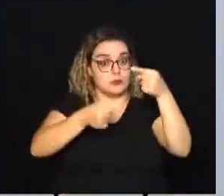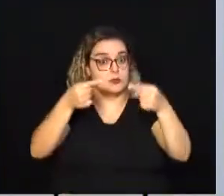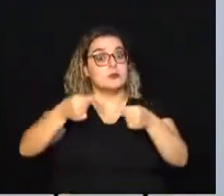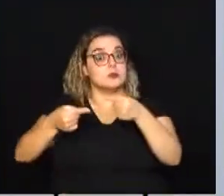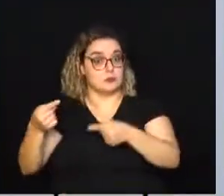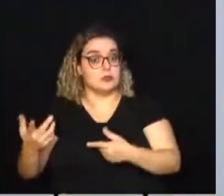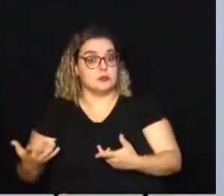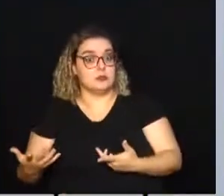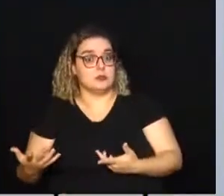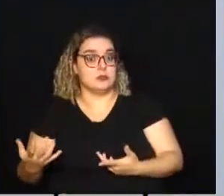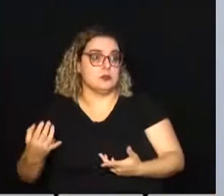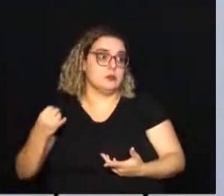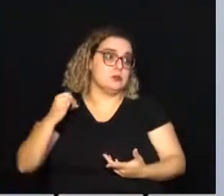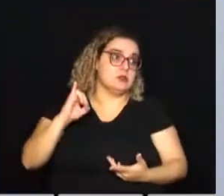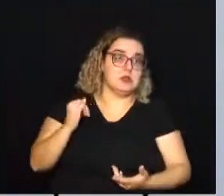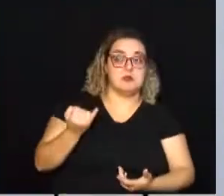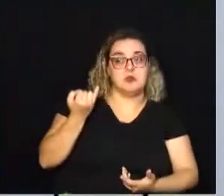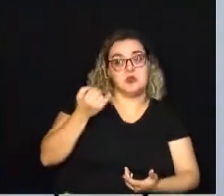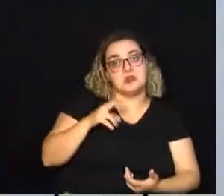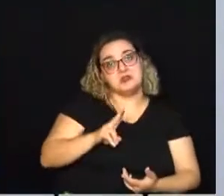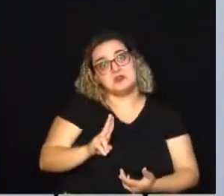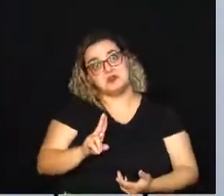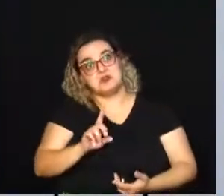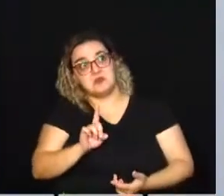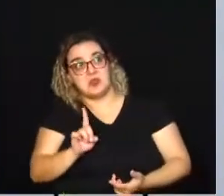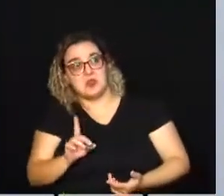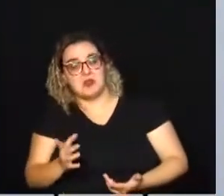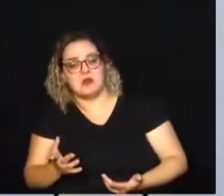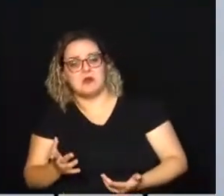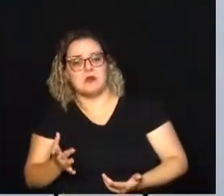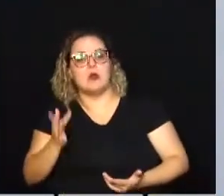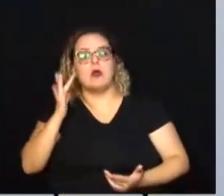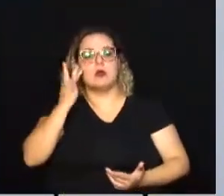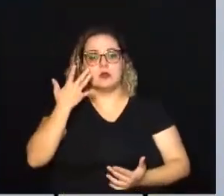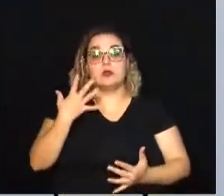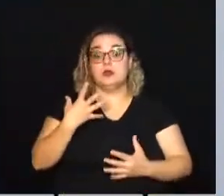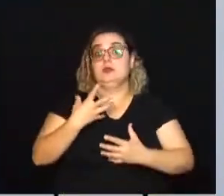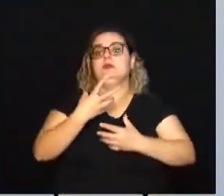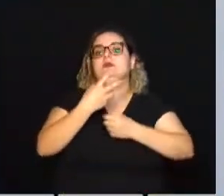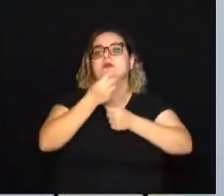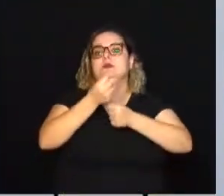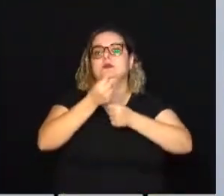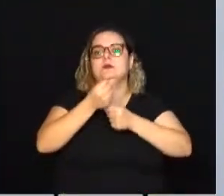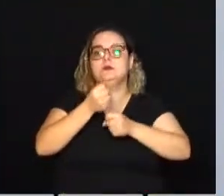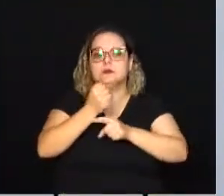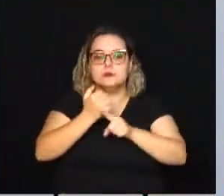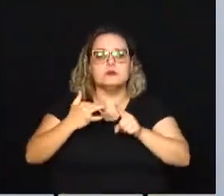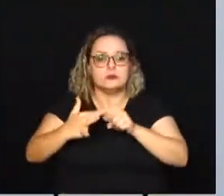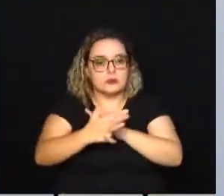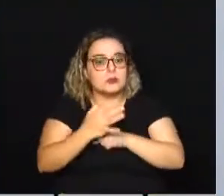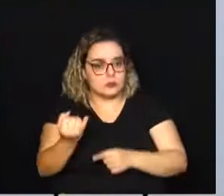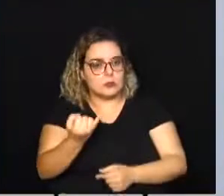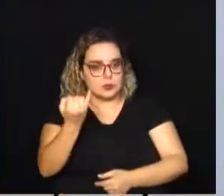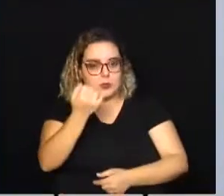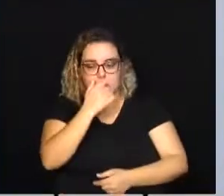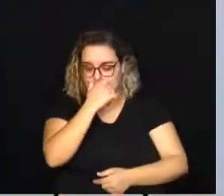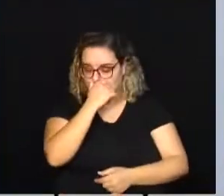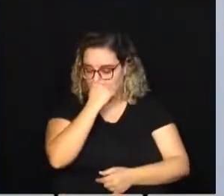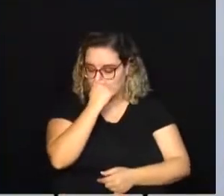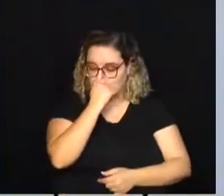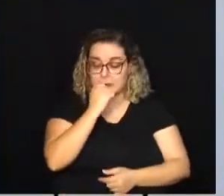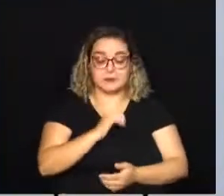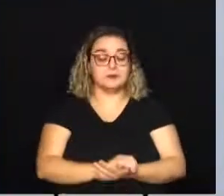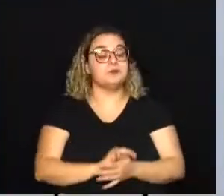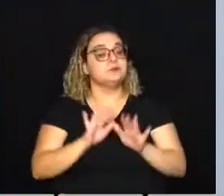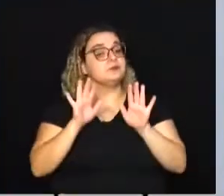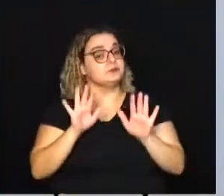isso era imprescindível ou não. Eu acho que agora ganhou muito força na sociedade o quanto isso é importante. Mas acho